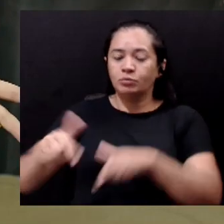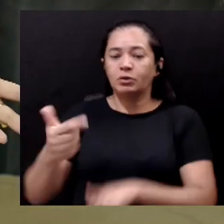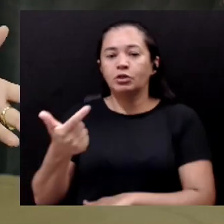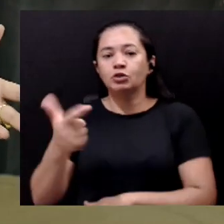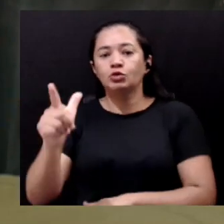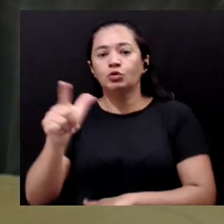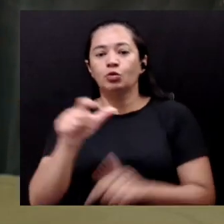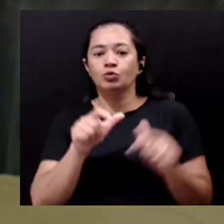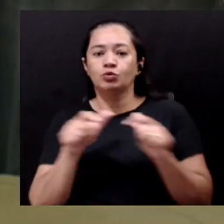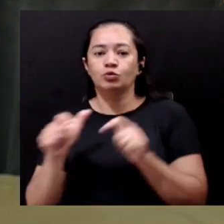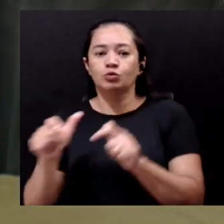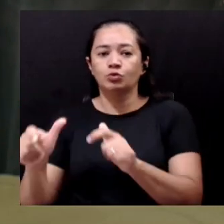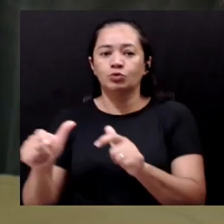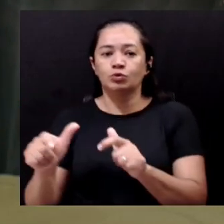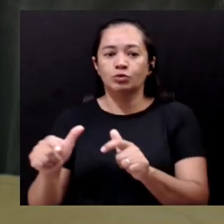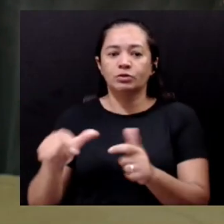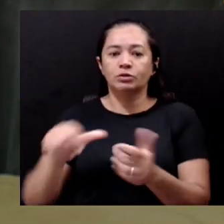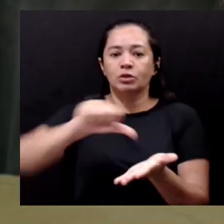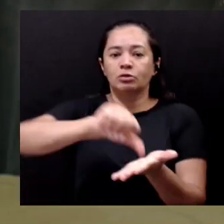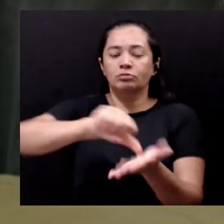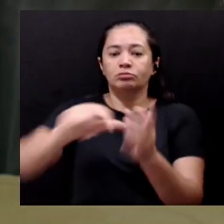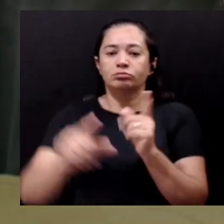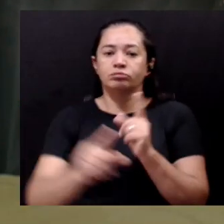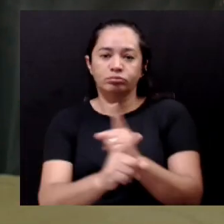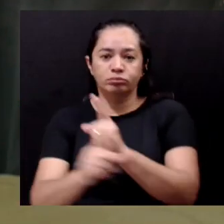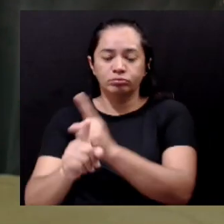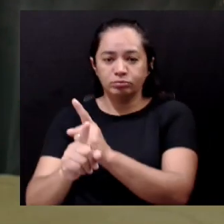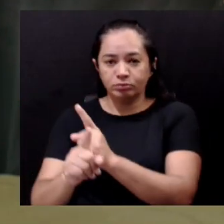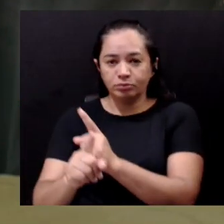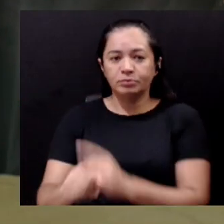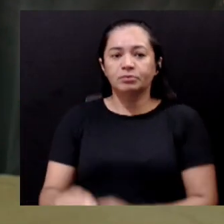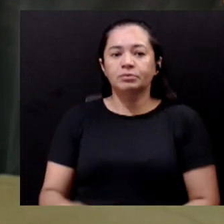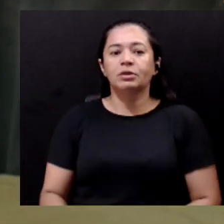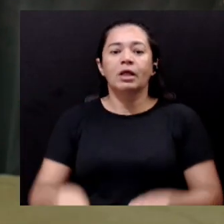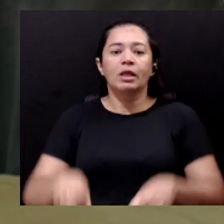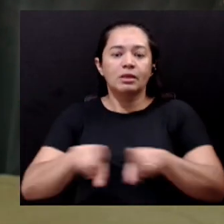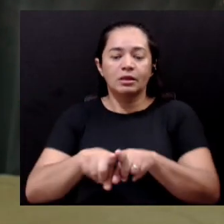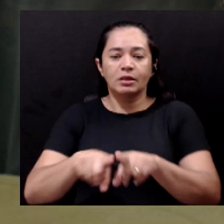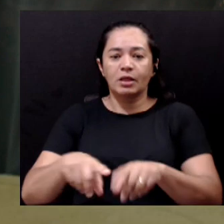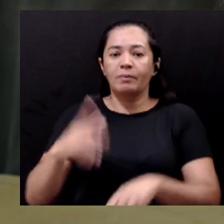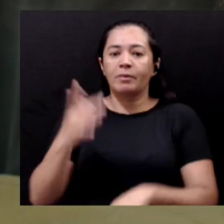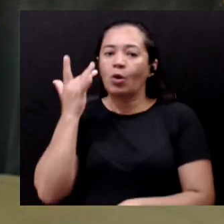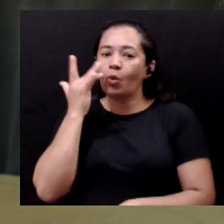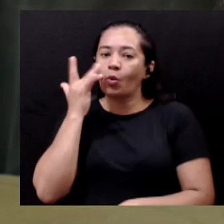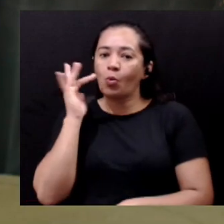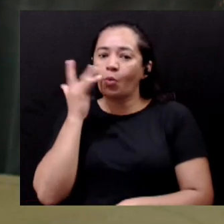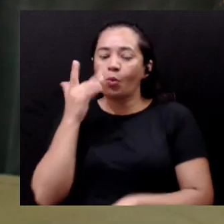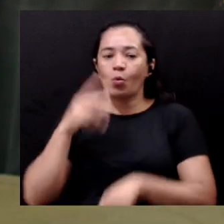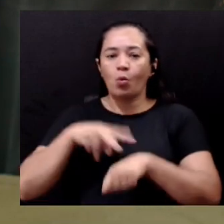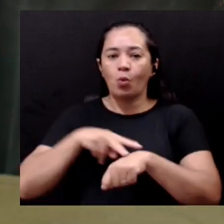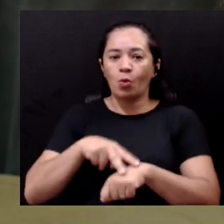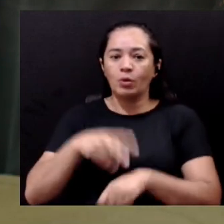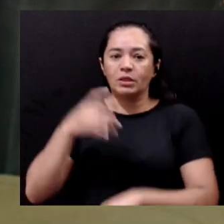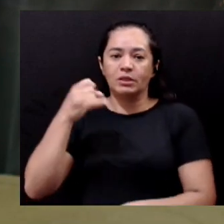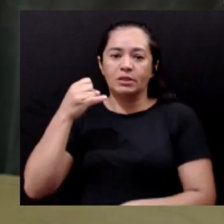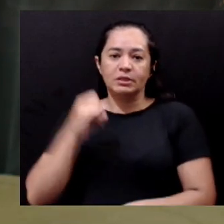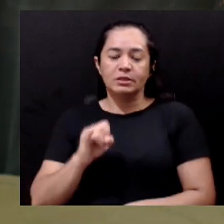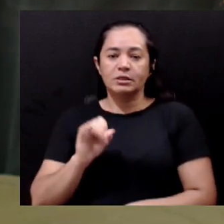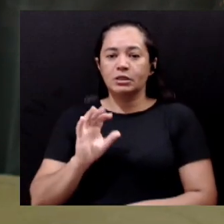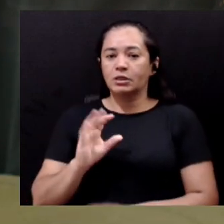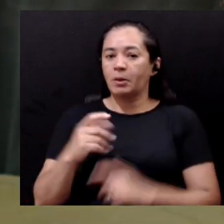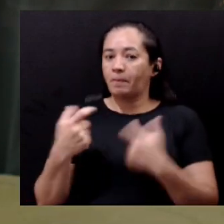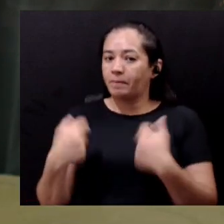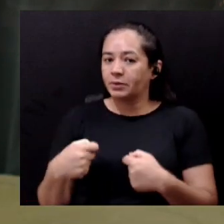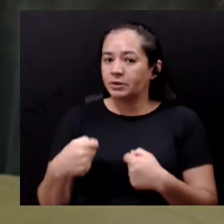as unidades de pronto atendimento e o Hospital Ouro Verde, caso houver necessidade. O contrato de trabalho